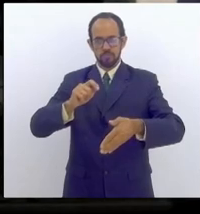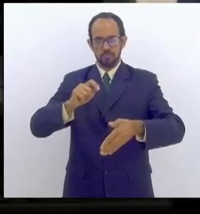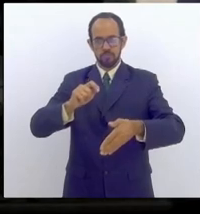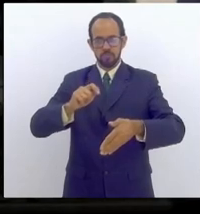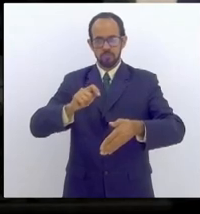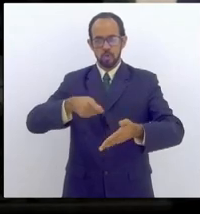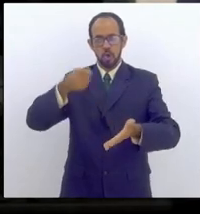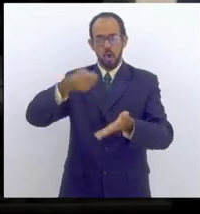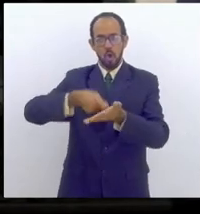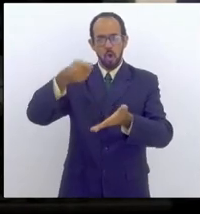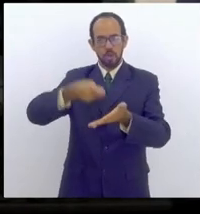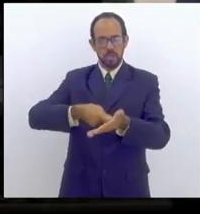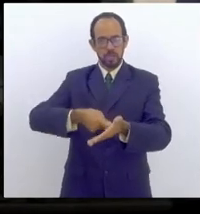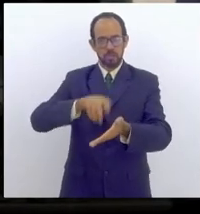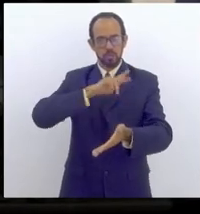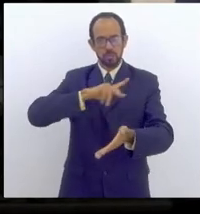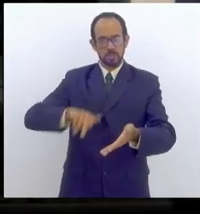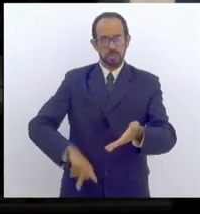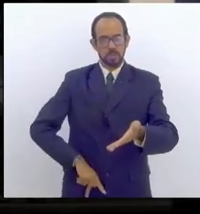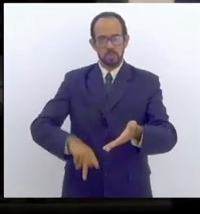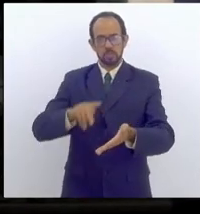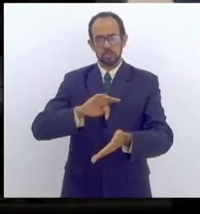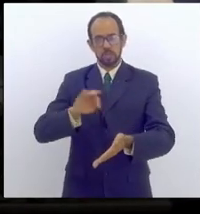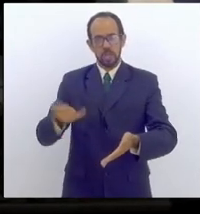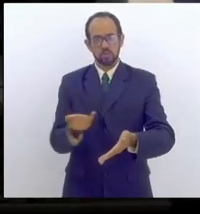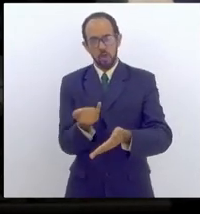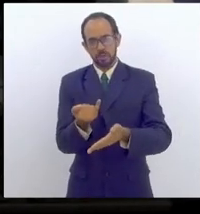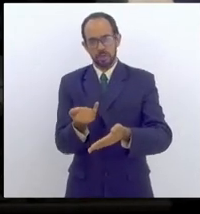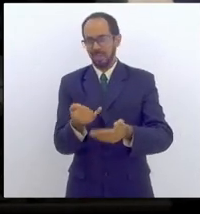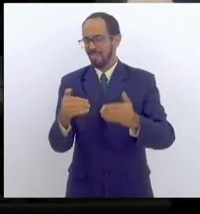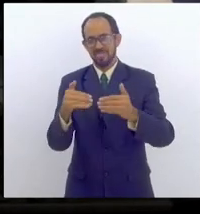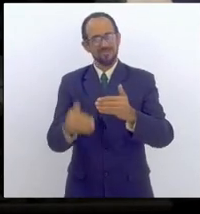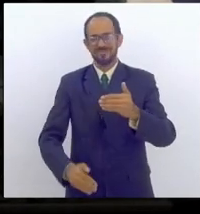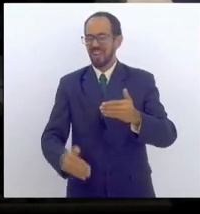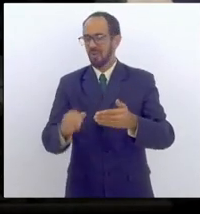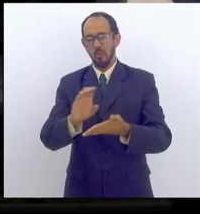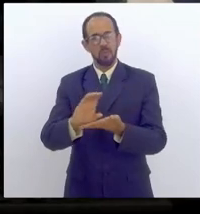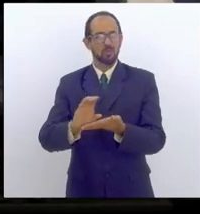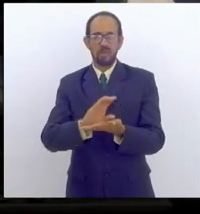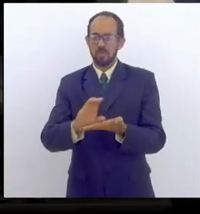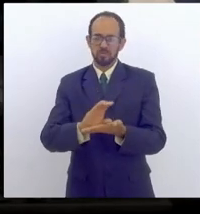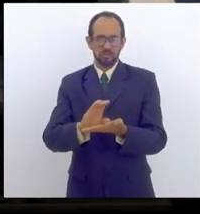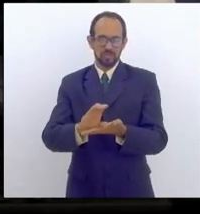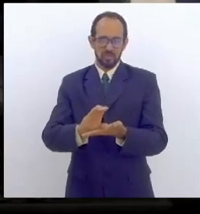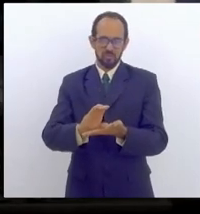ela pode ser considerada inconstitucional. Então, o que a gente tem que fazer?